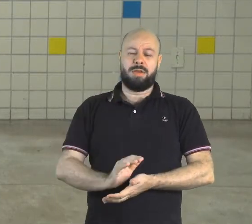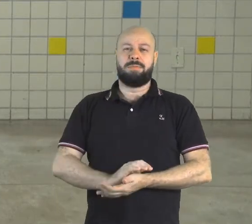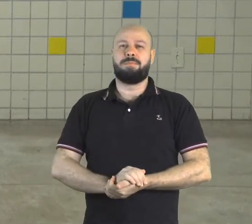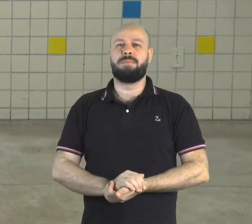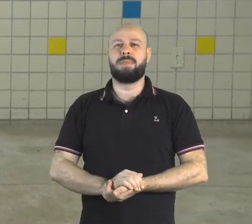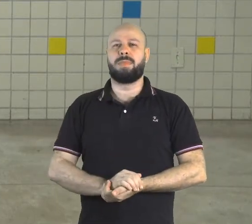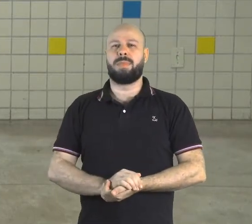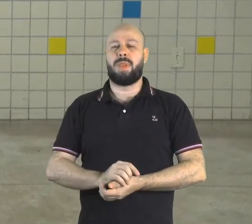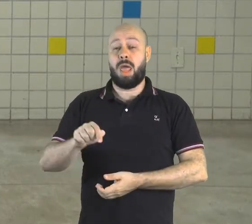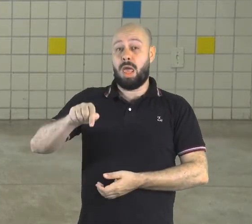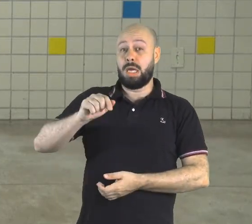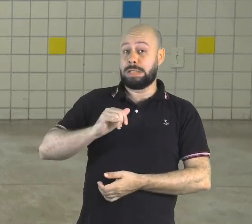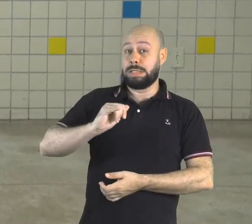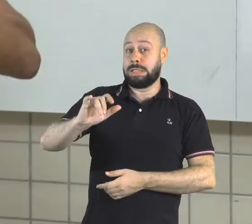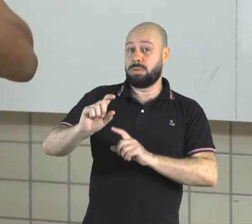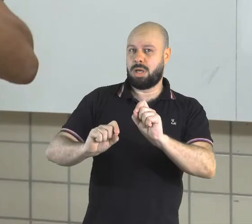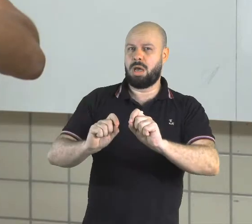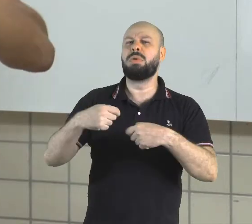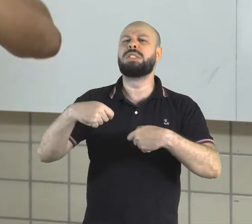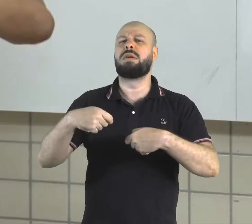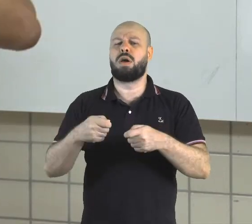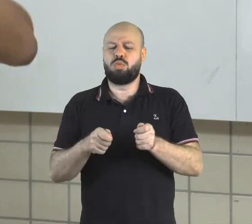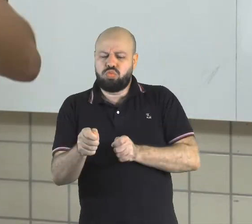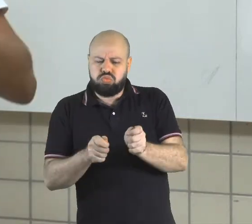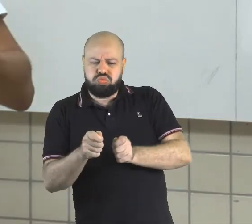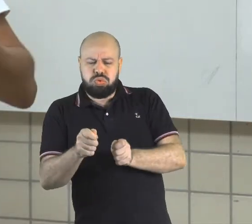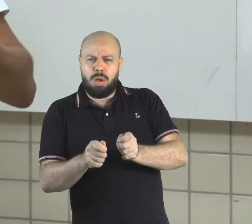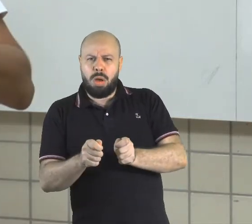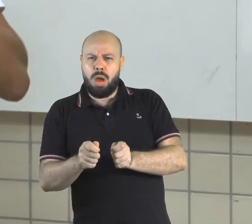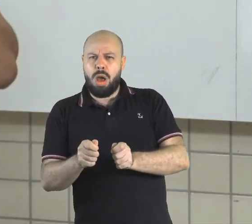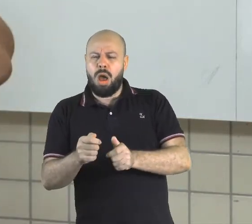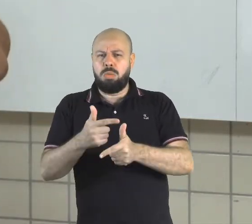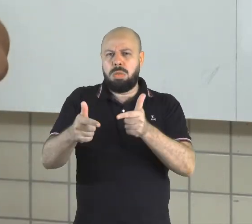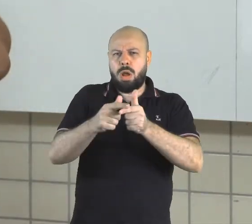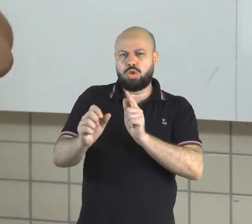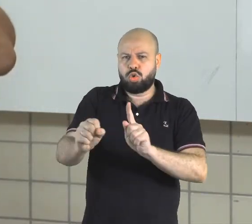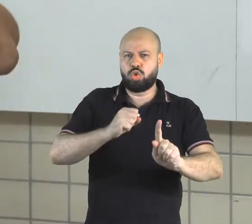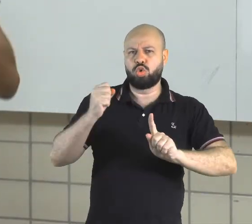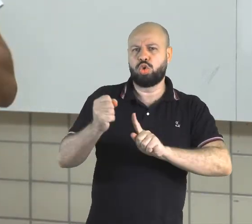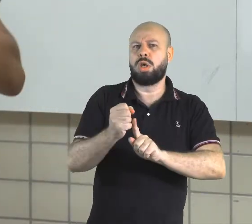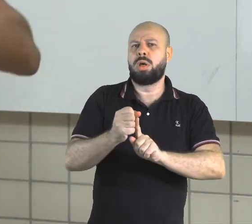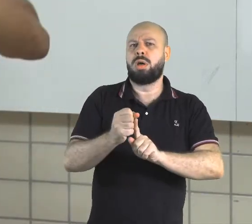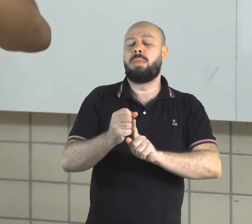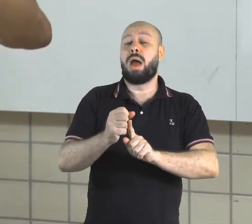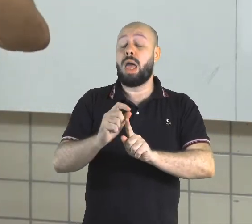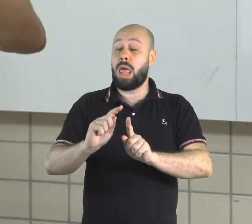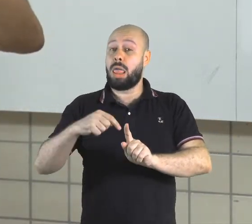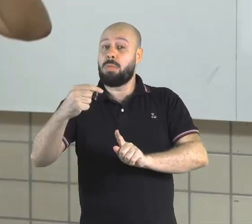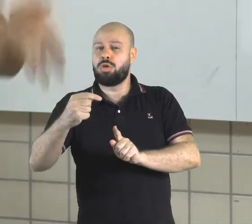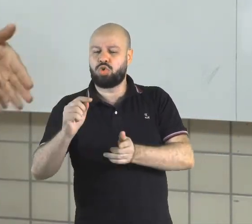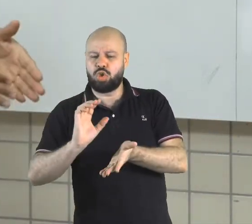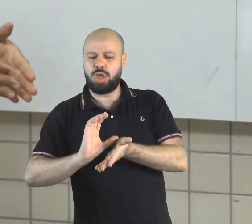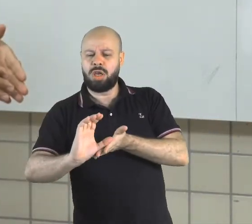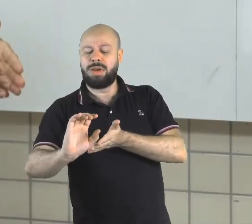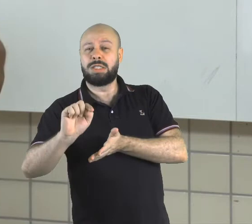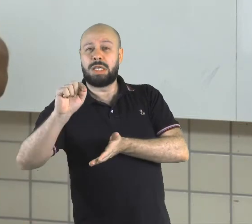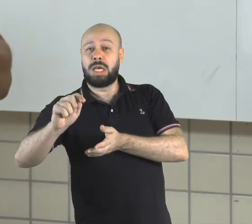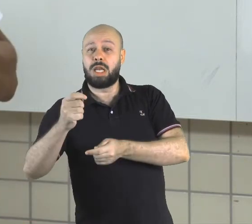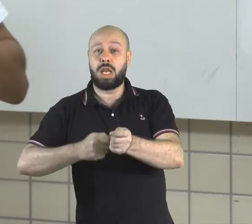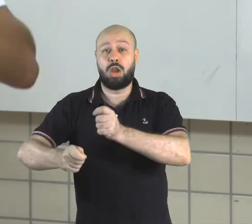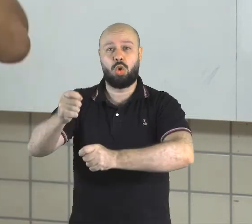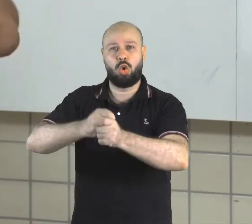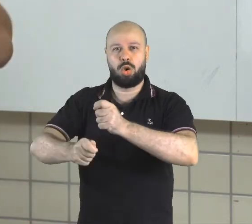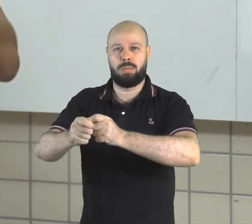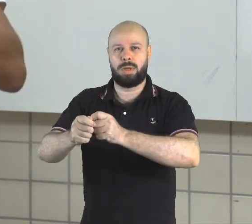diziam que eles deveriam controlar os problemas sociais para investir na economia do